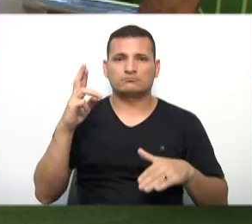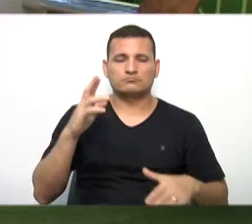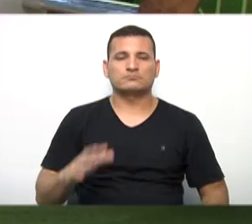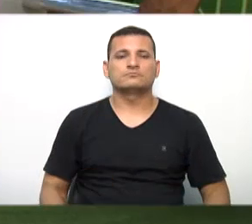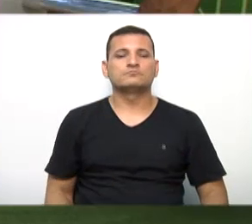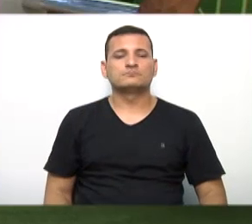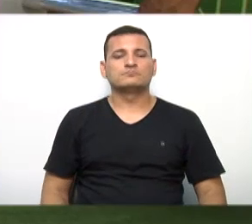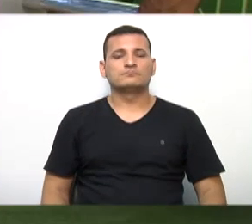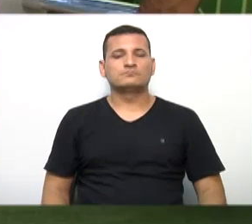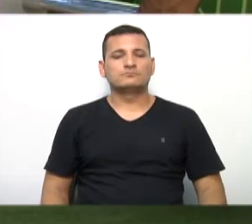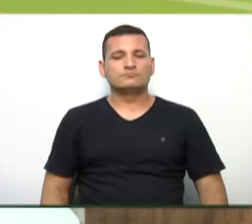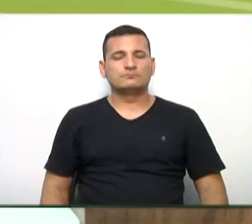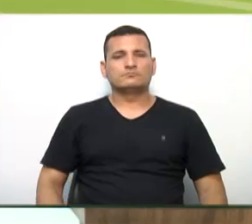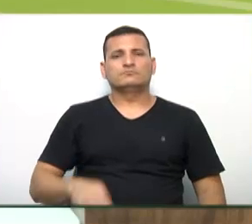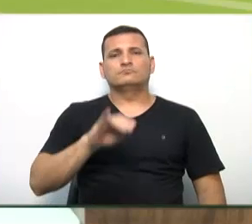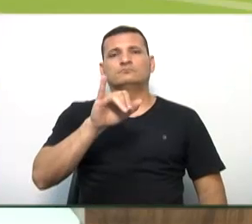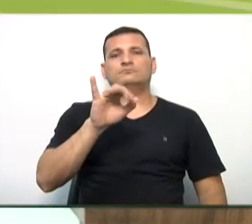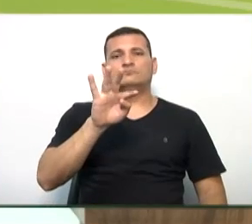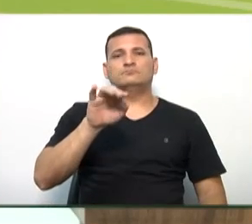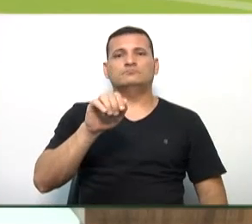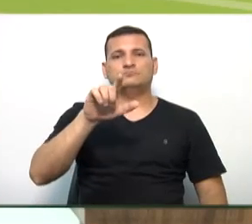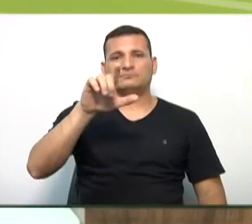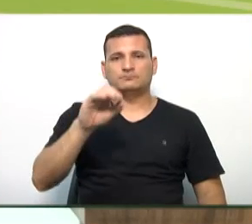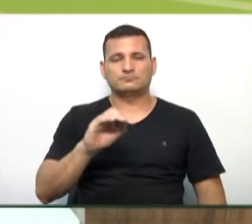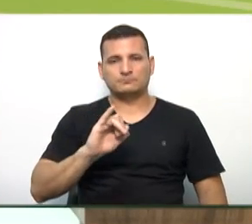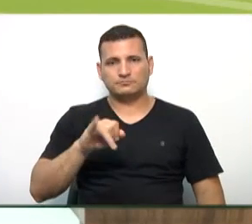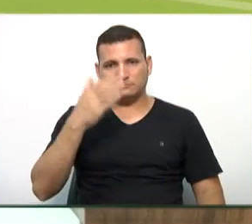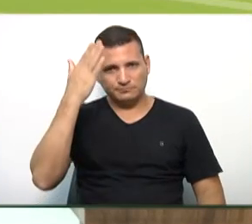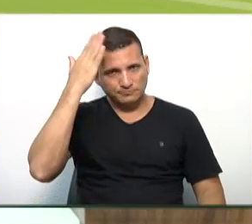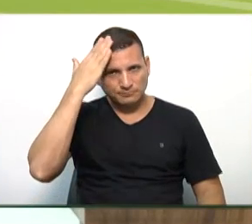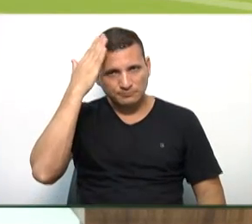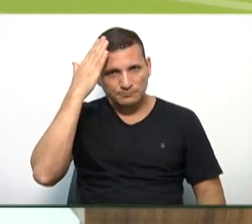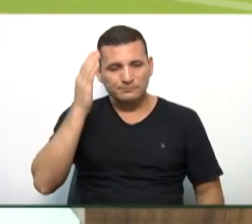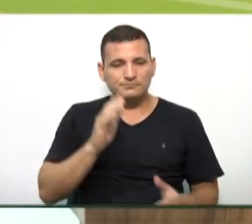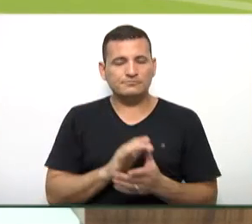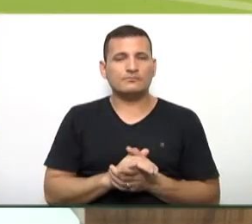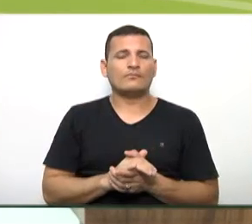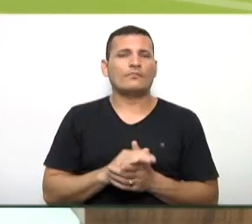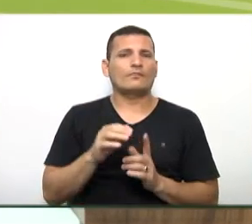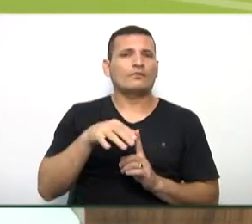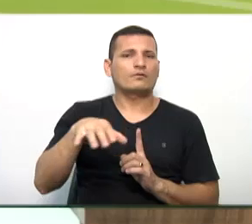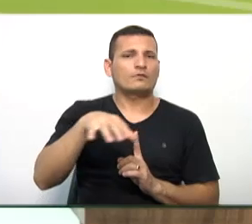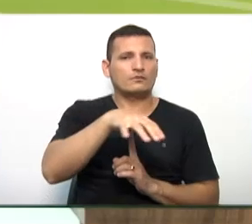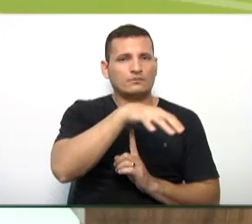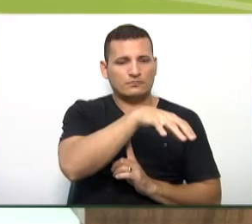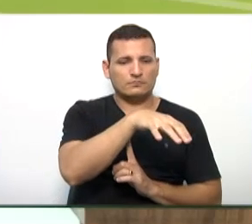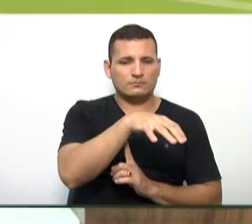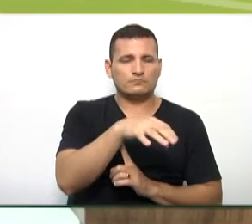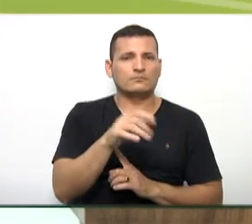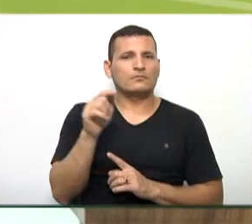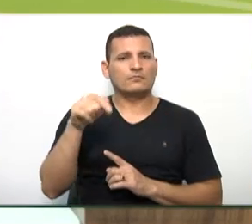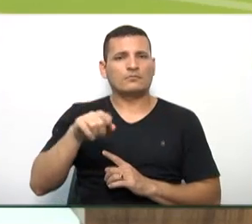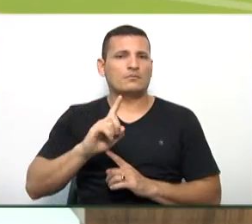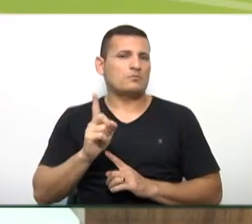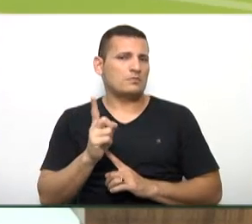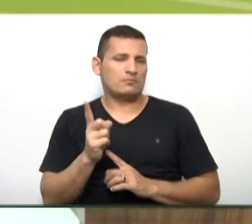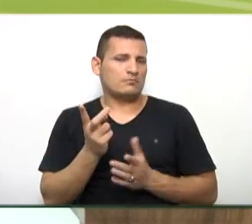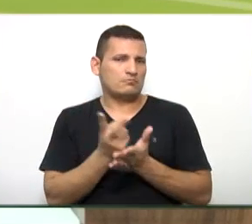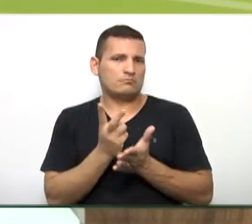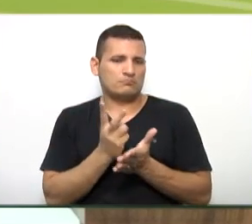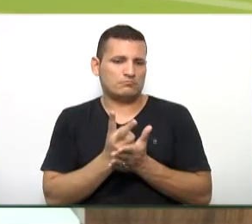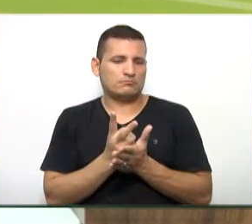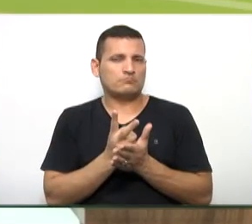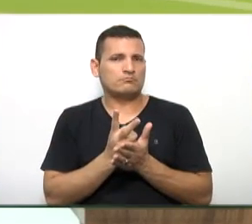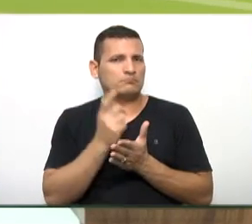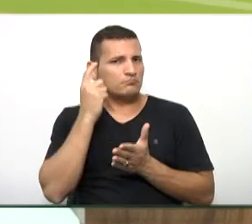o Ítalo de Paraná também disse que a descentralização não comunga das mesmas ideias e regras